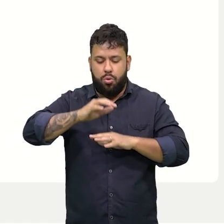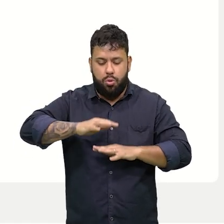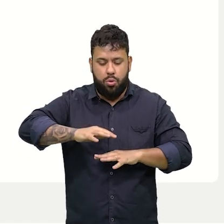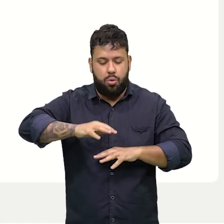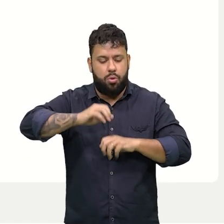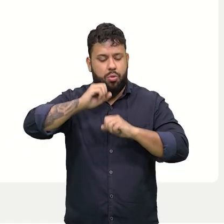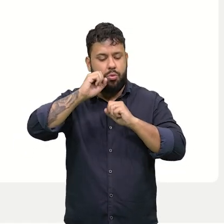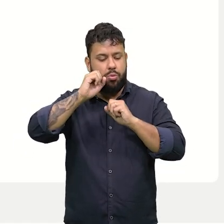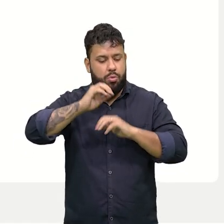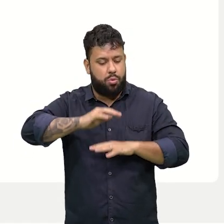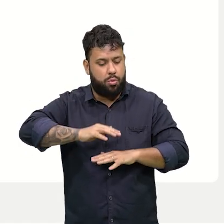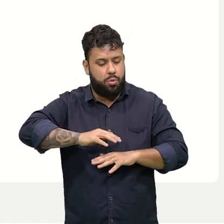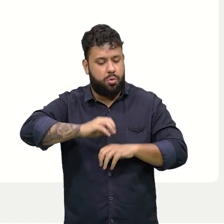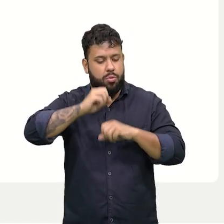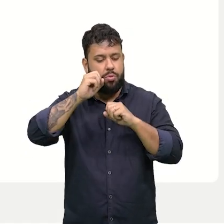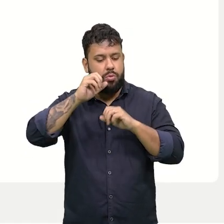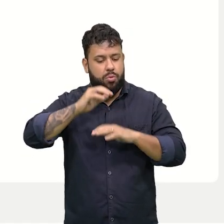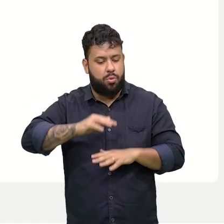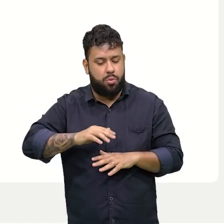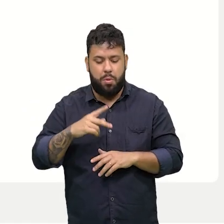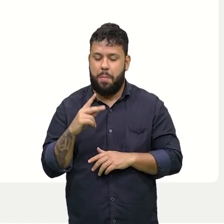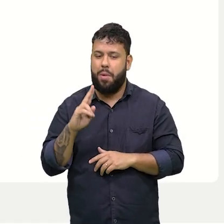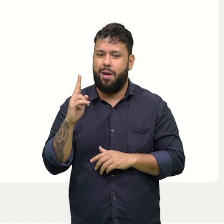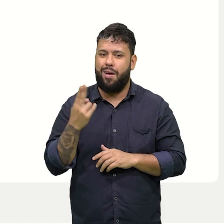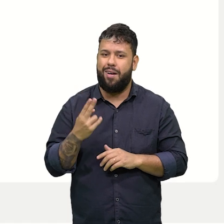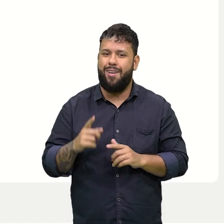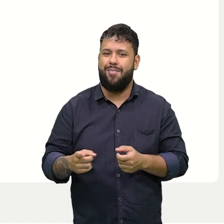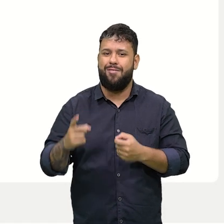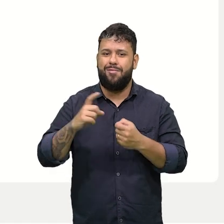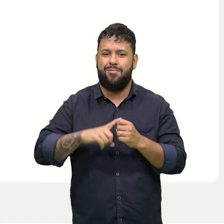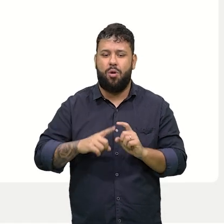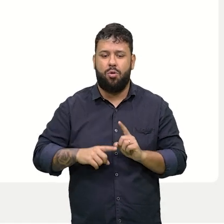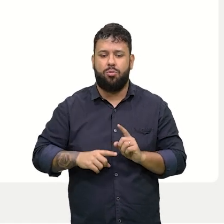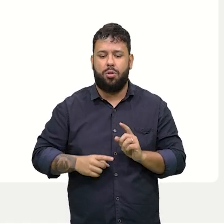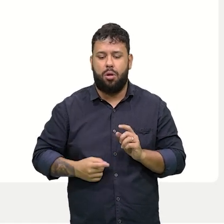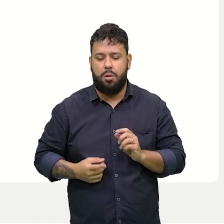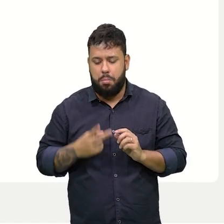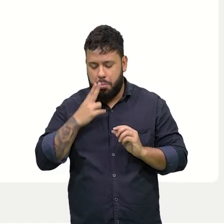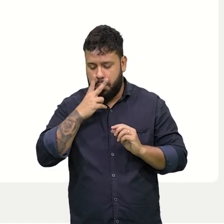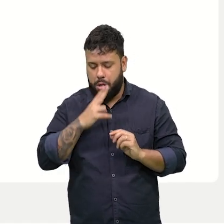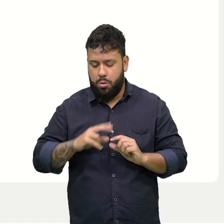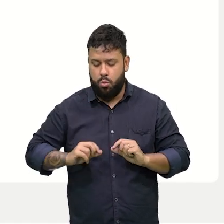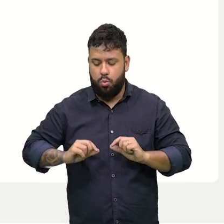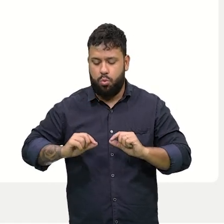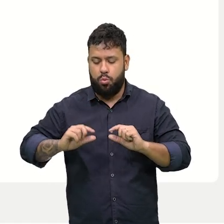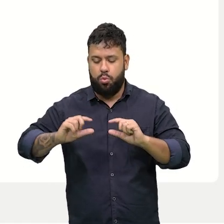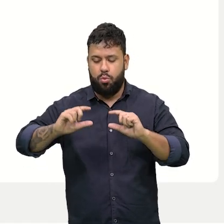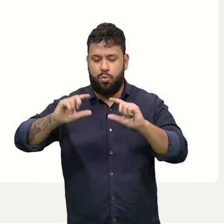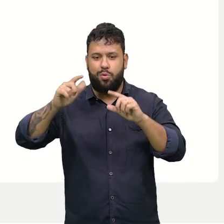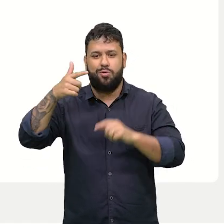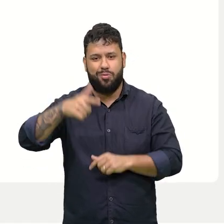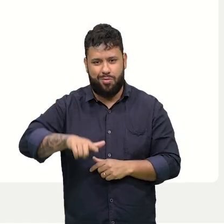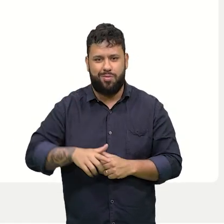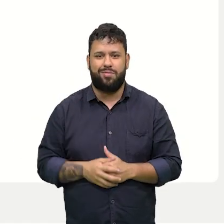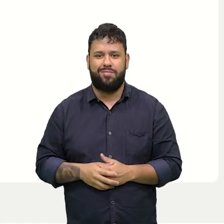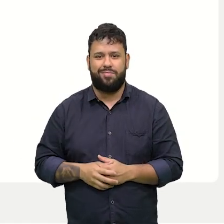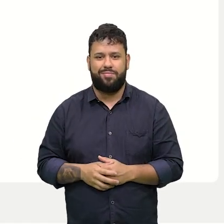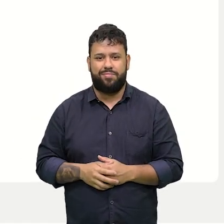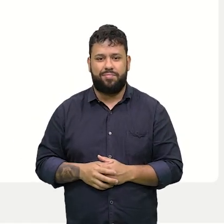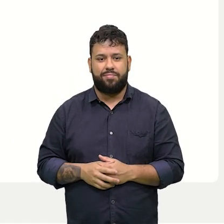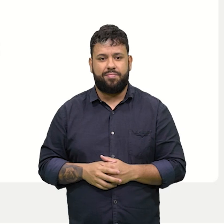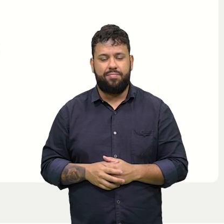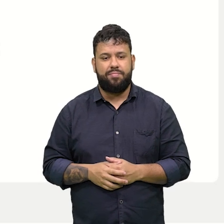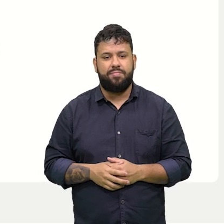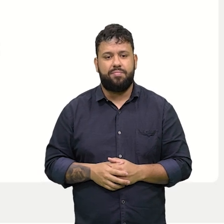vai tendo o pH sanguíneo voltando ao normal, certo? Vamos então